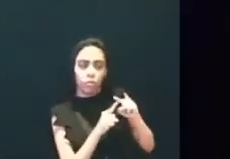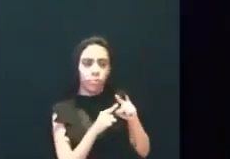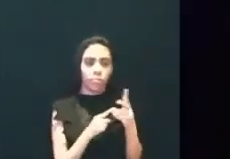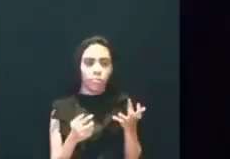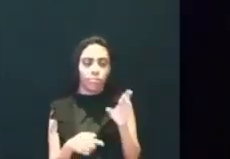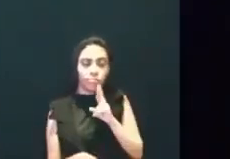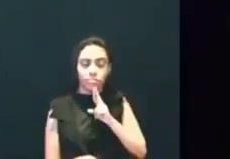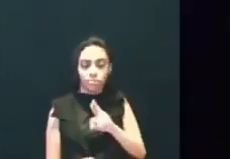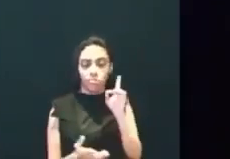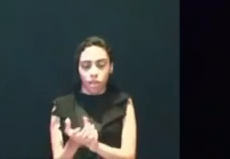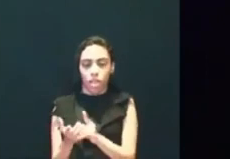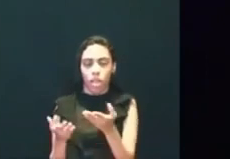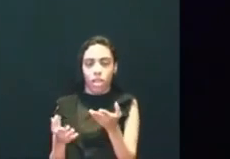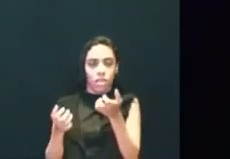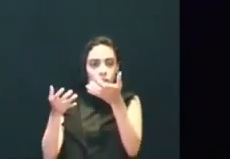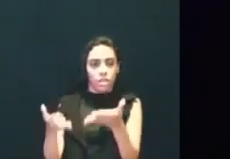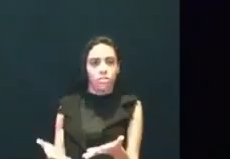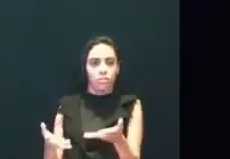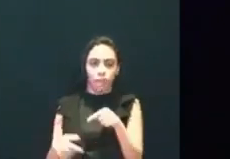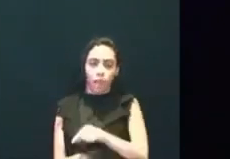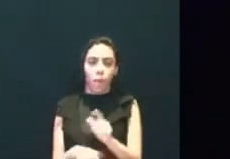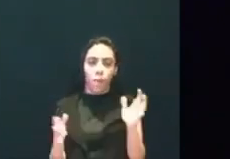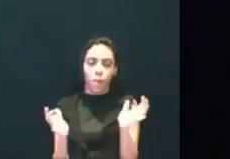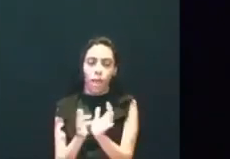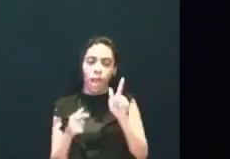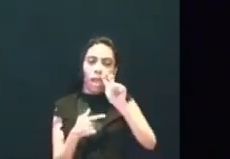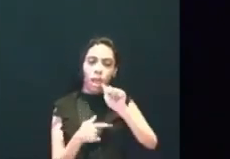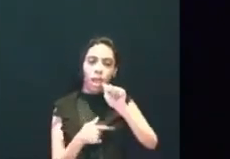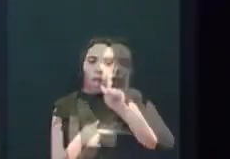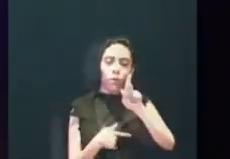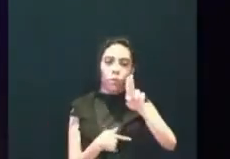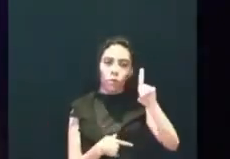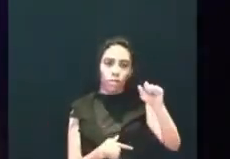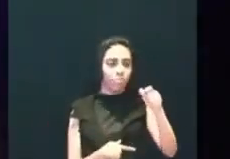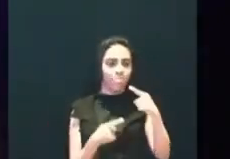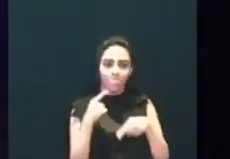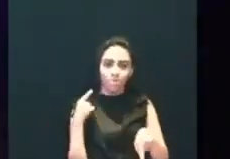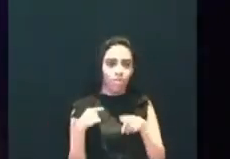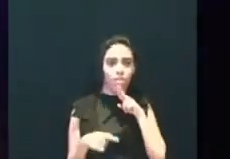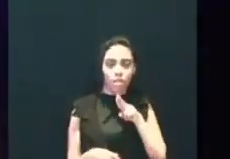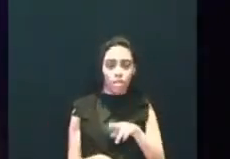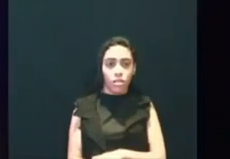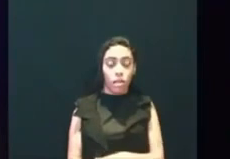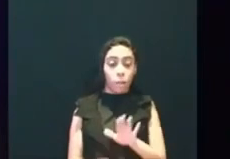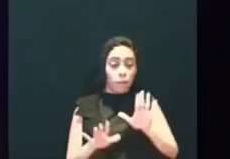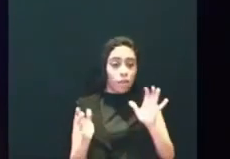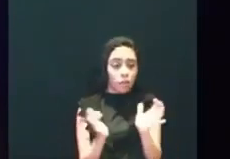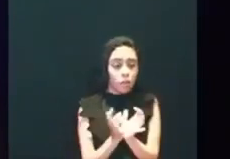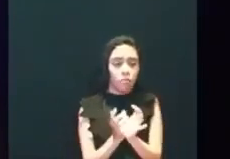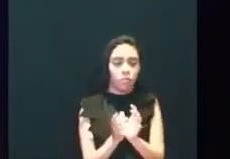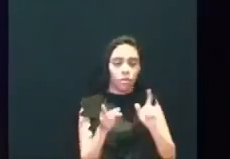resposta satisfatório para uma leucemia aguda, por exemplo. Nas leucemias